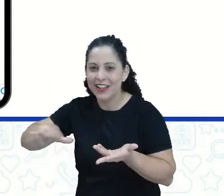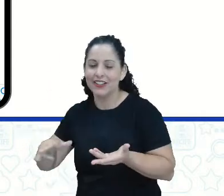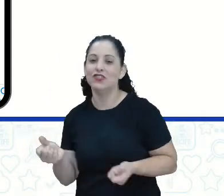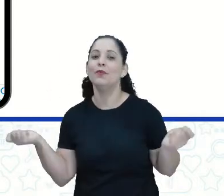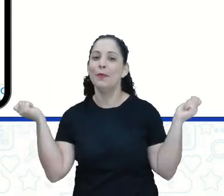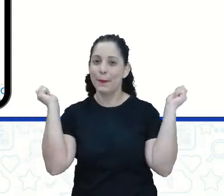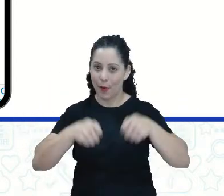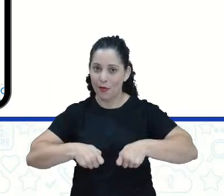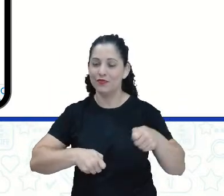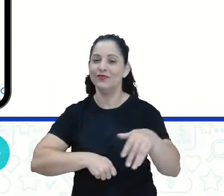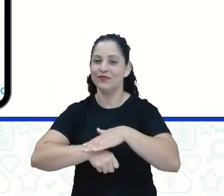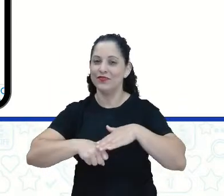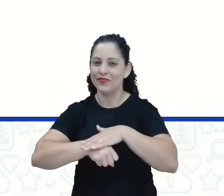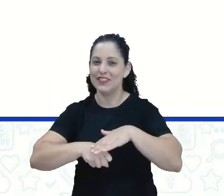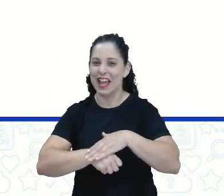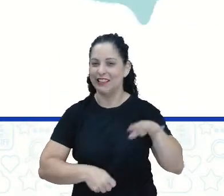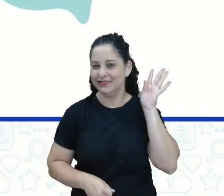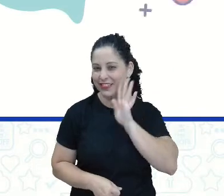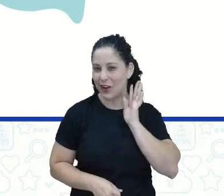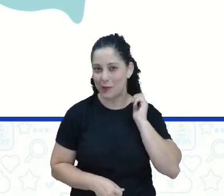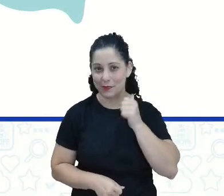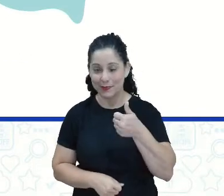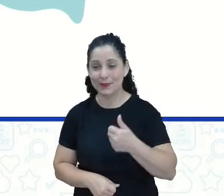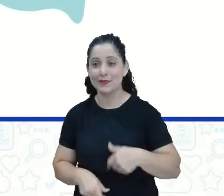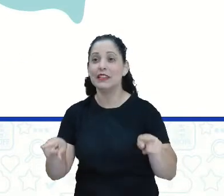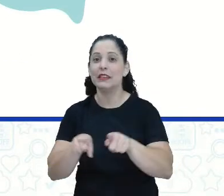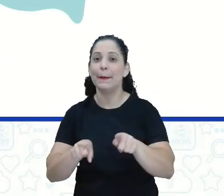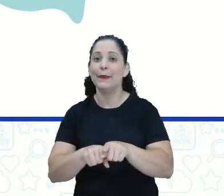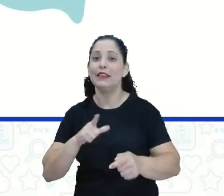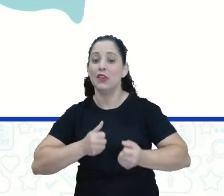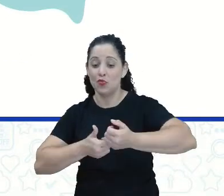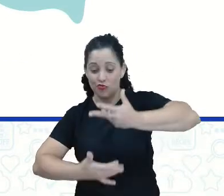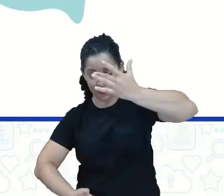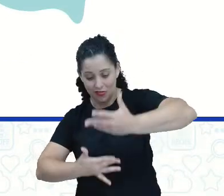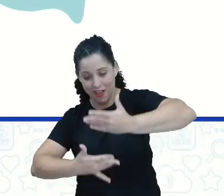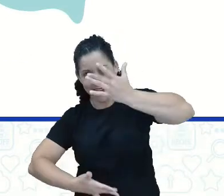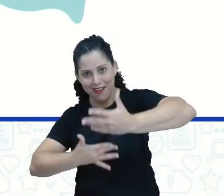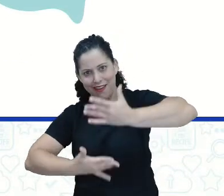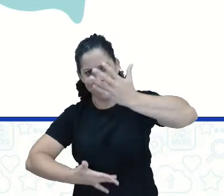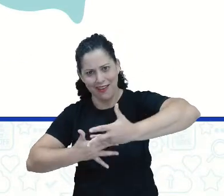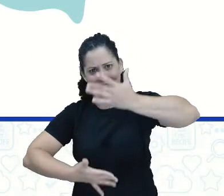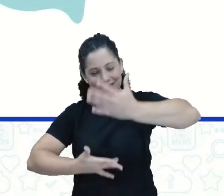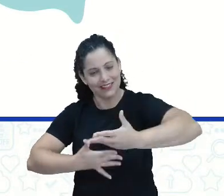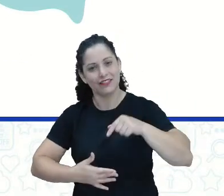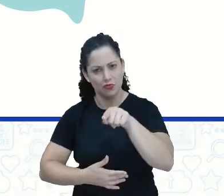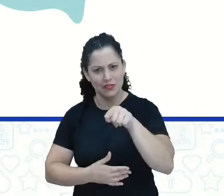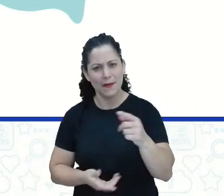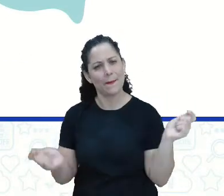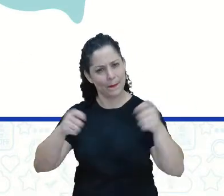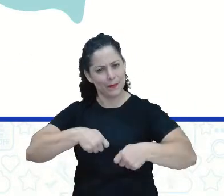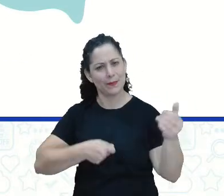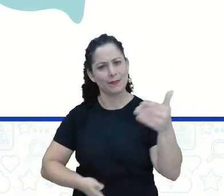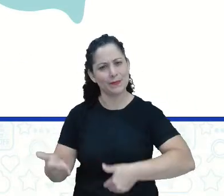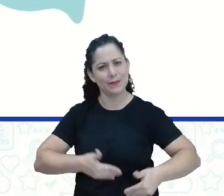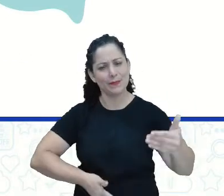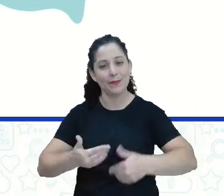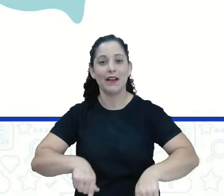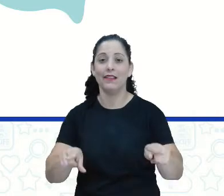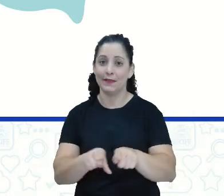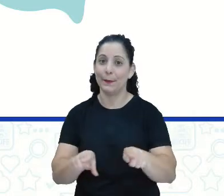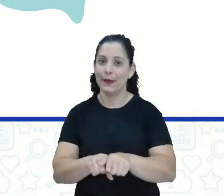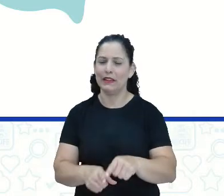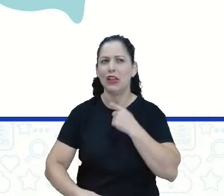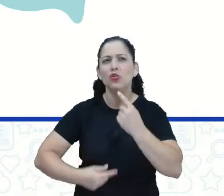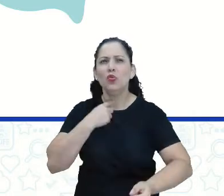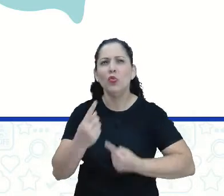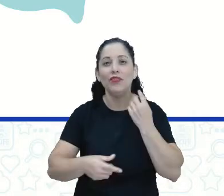conversar aí comigo, vai ser massa. Também tem o chat, exatamente, você tem direito a esse chat aí no aplicativo de conversar com o Ricardinho e